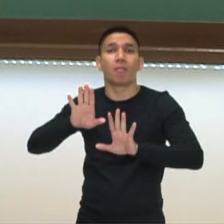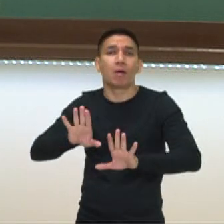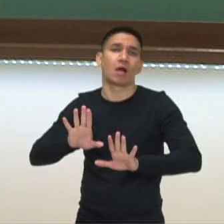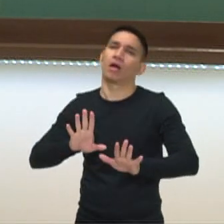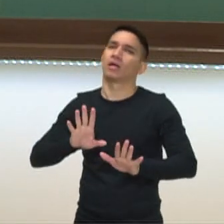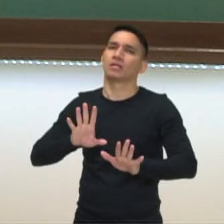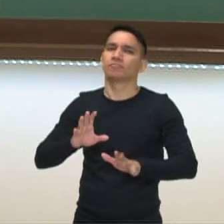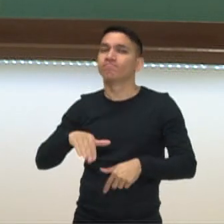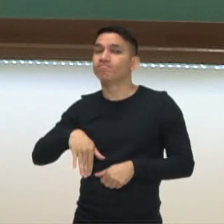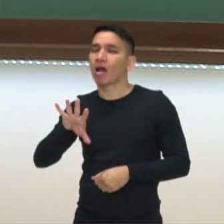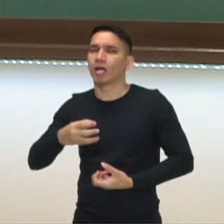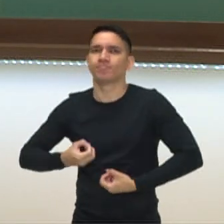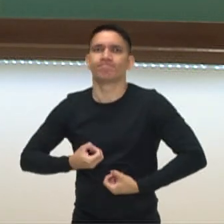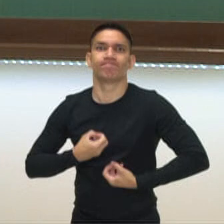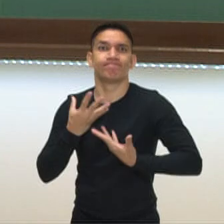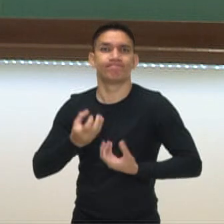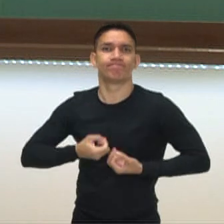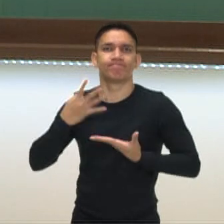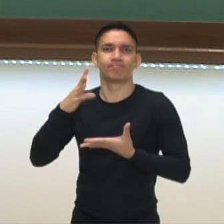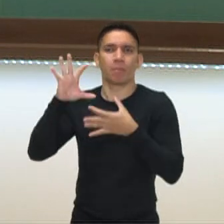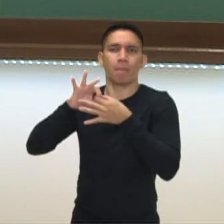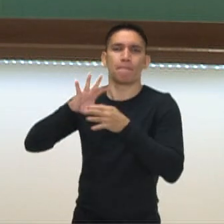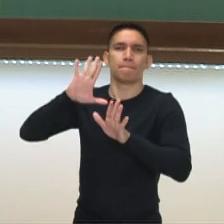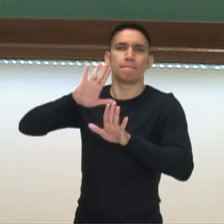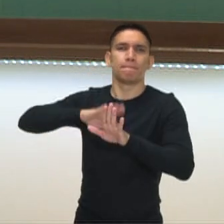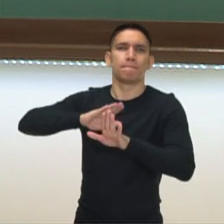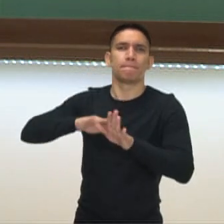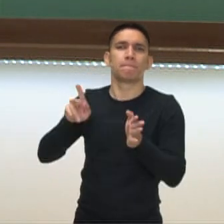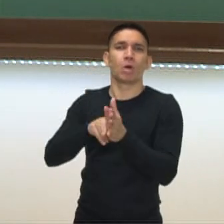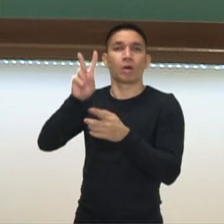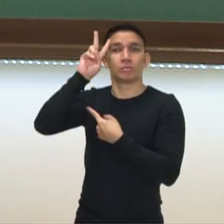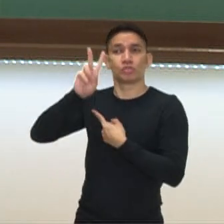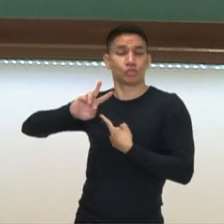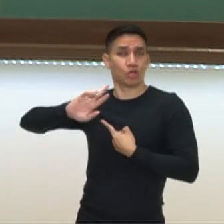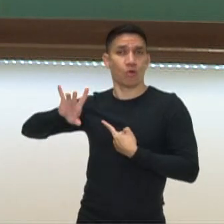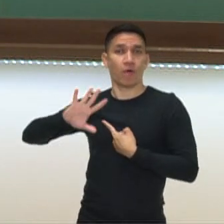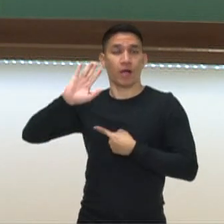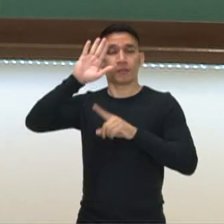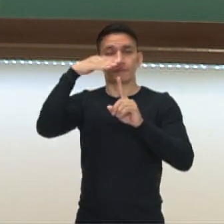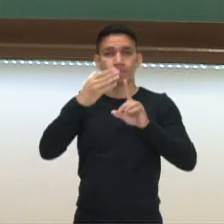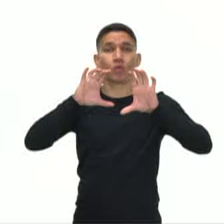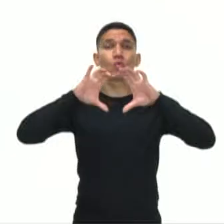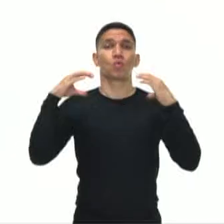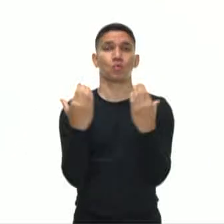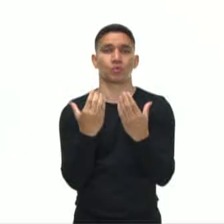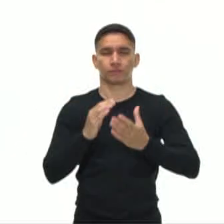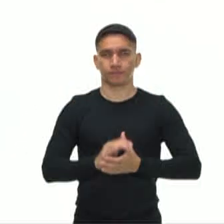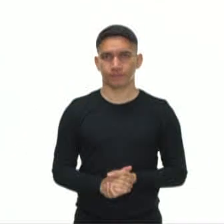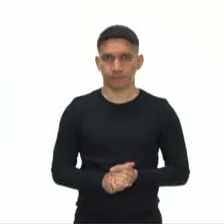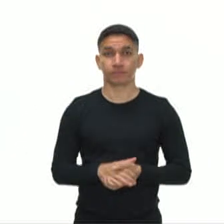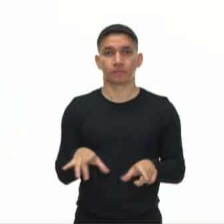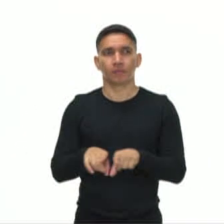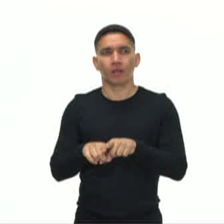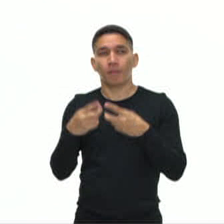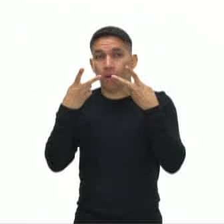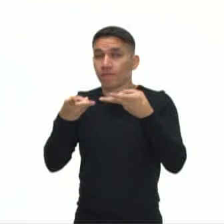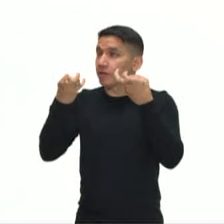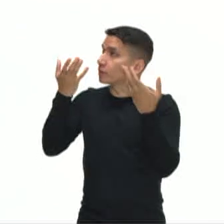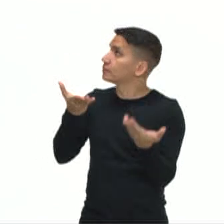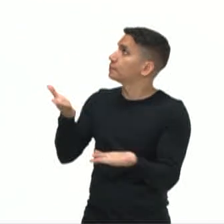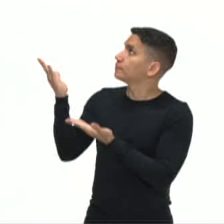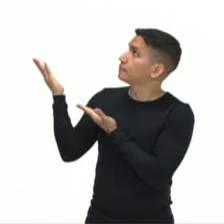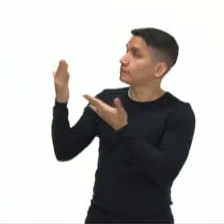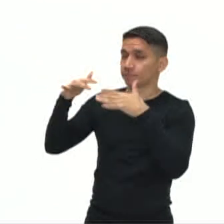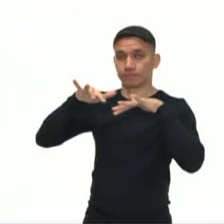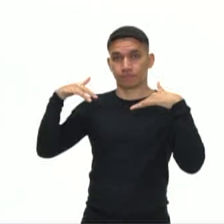com expressão, um cunho de uma história, não mais algo cerimonial. E nós vemos o palco romano. O teatro romano